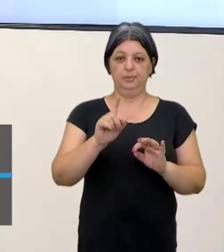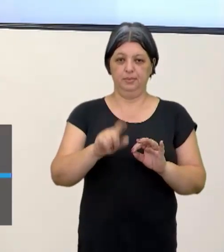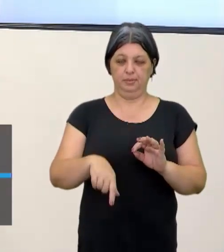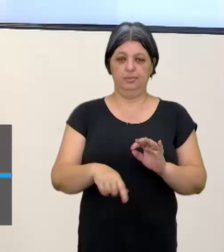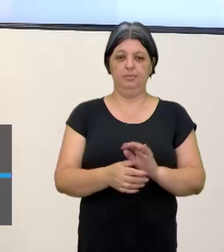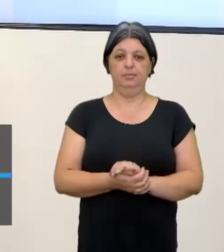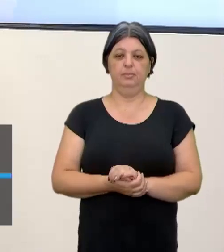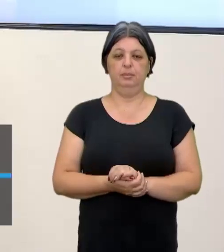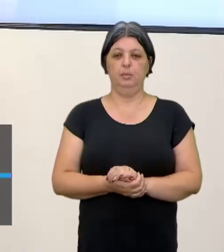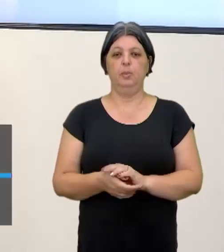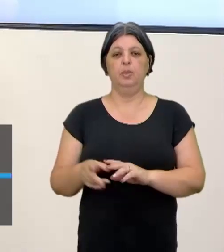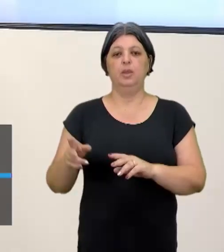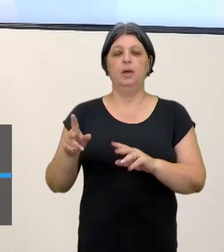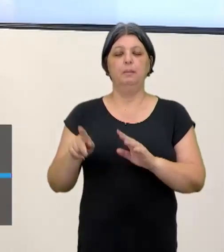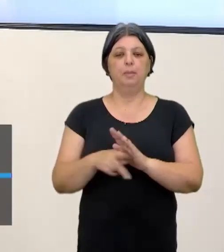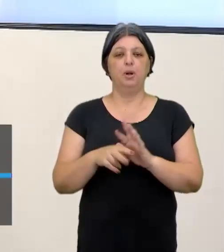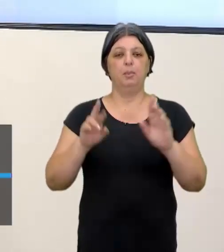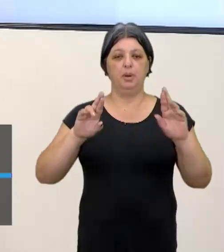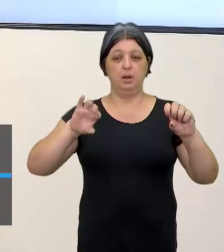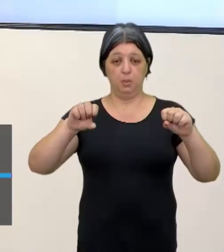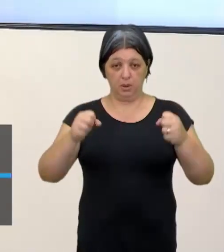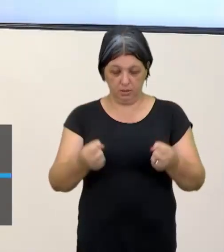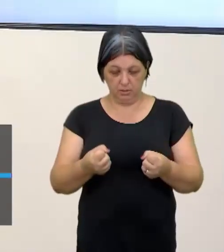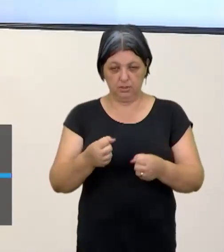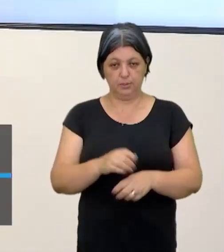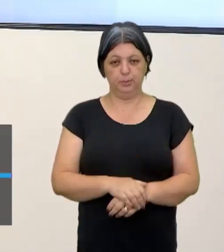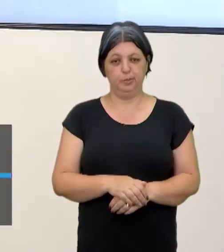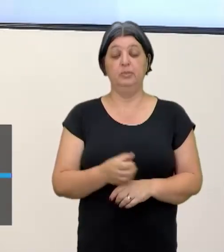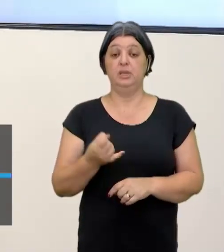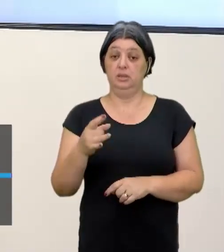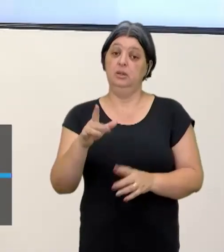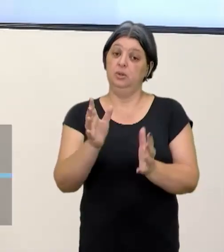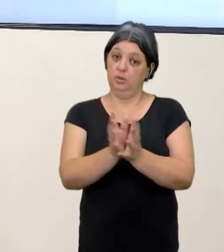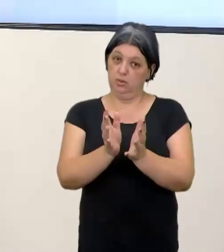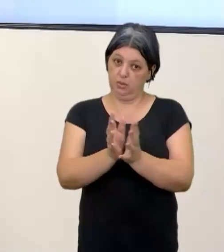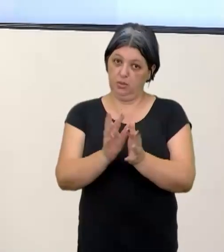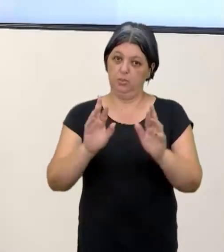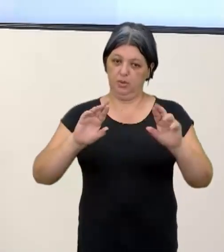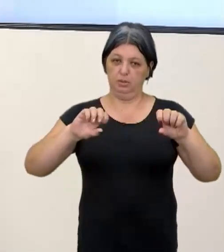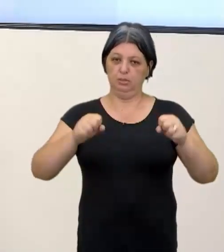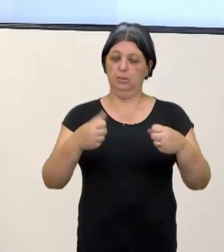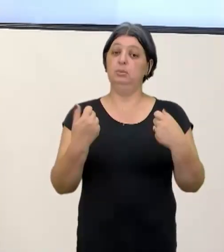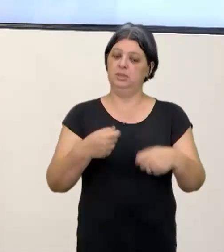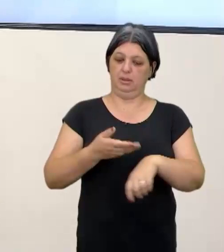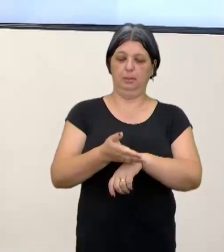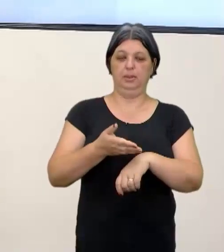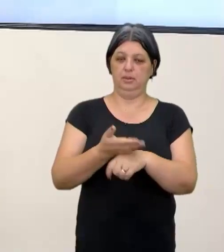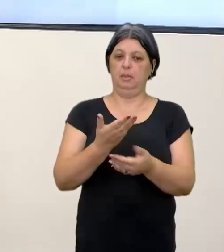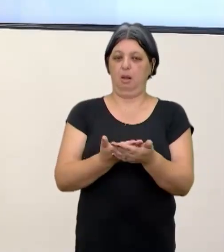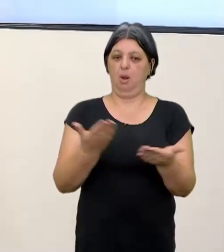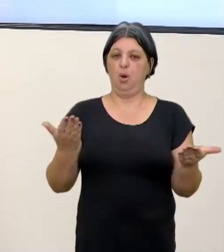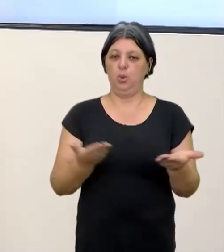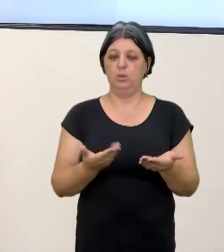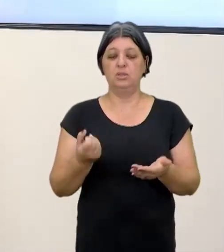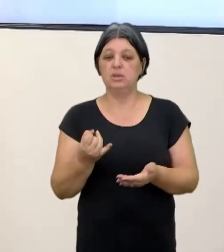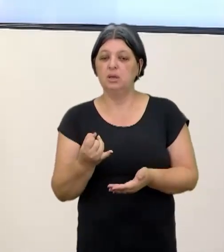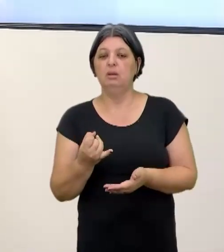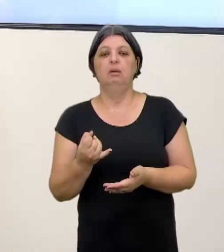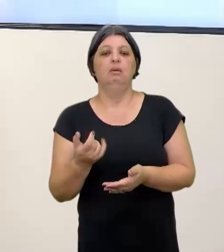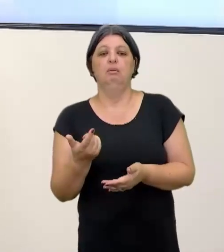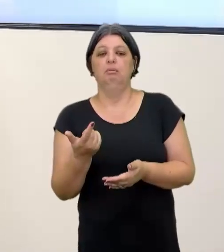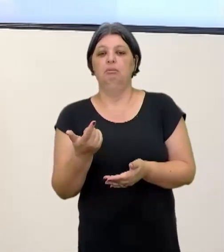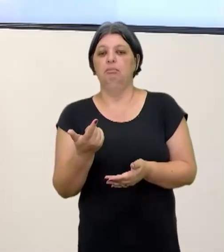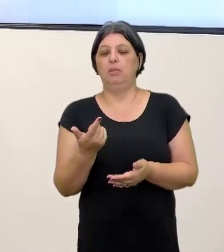aula de recuperação intensiva. Isso mesmo, se você está na recuperação intensiva, participe da aula de hoje, mas se você não está, também não